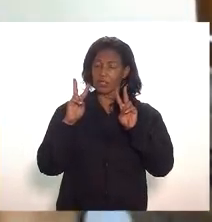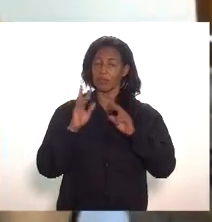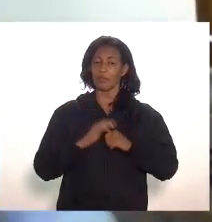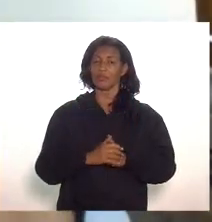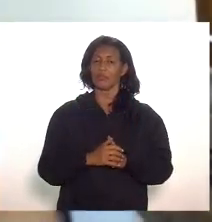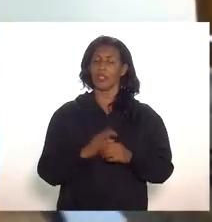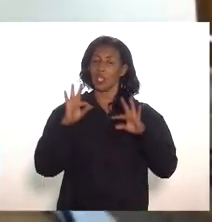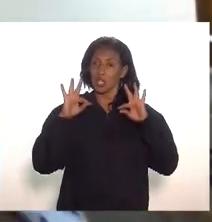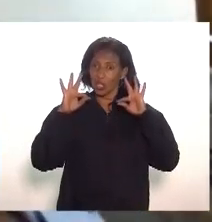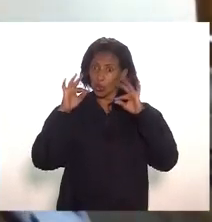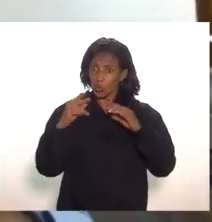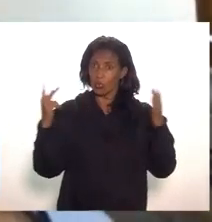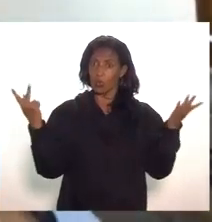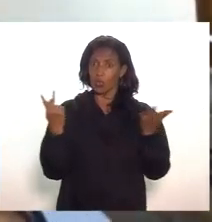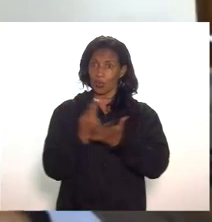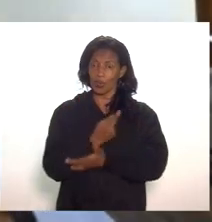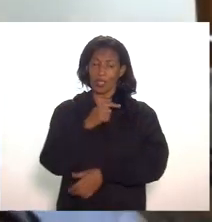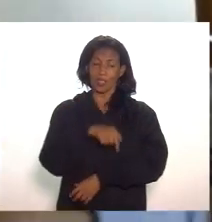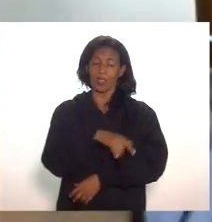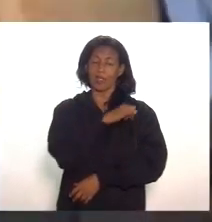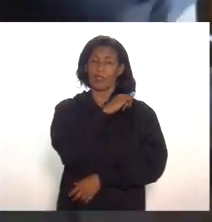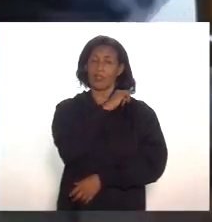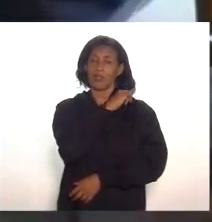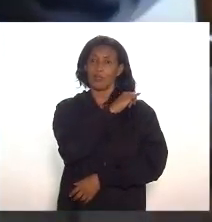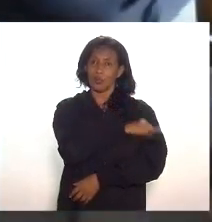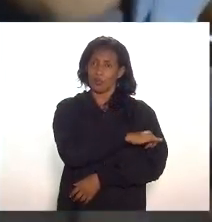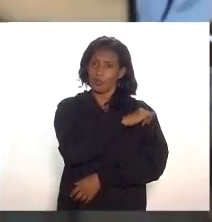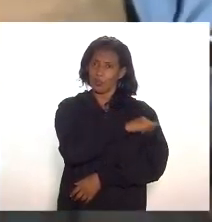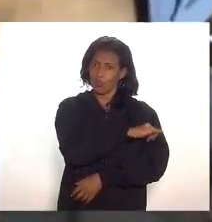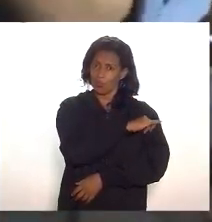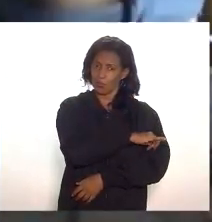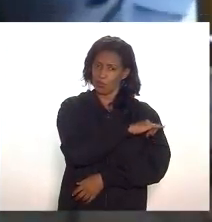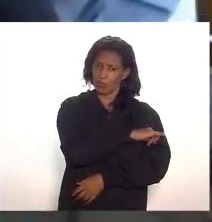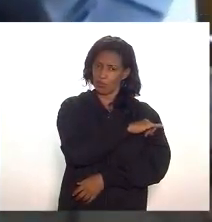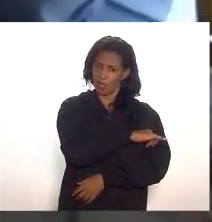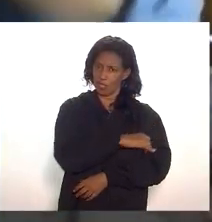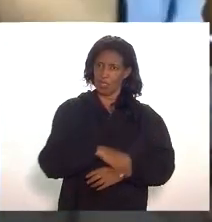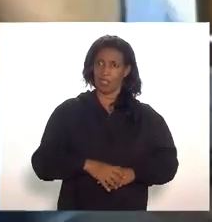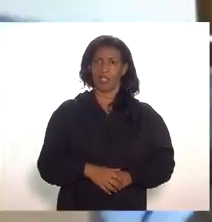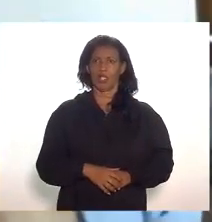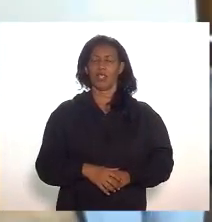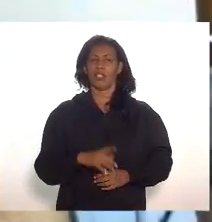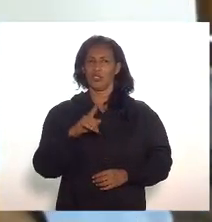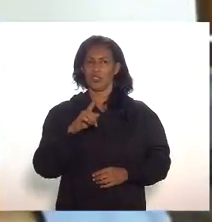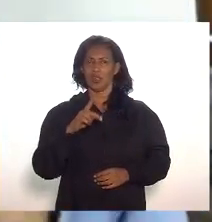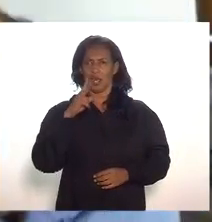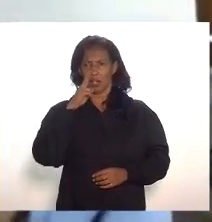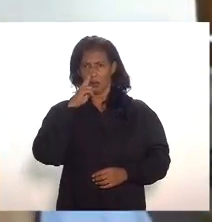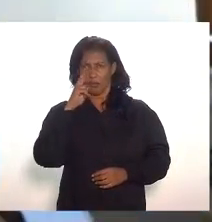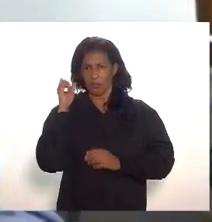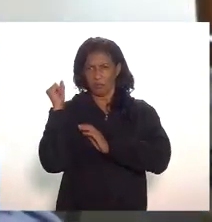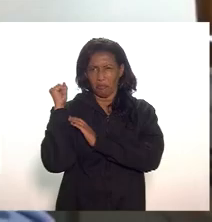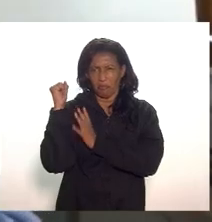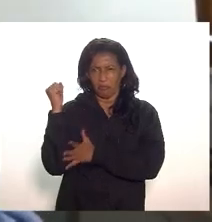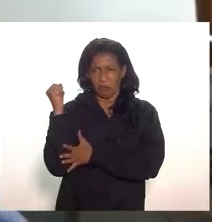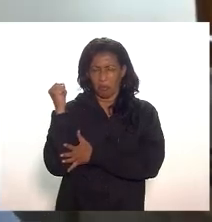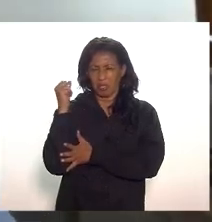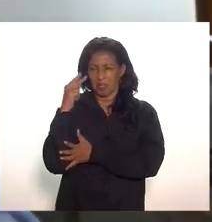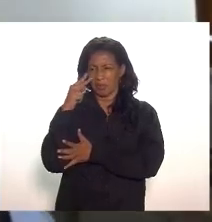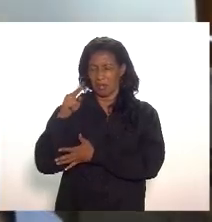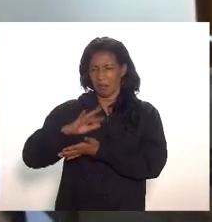que tudo que acontece aqui na cidade do Rio de Janeiro, do seu ponto de vista, de usar a força para reprimir